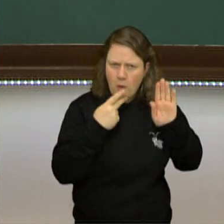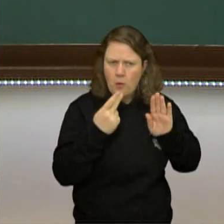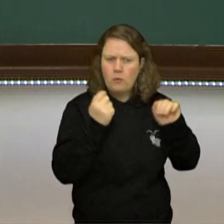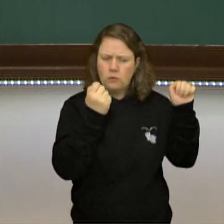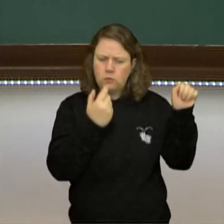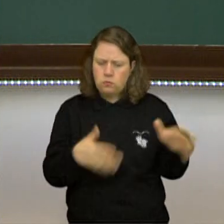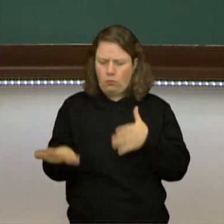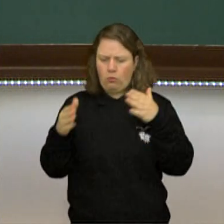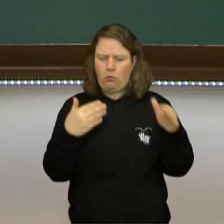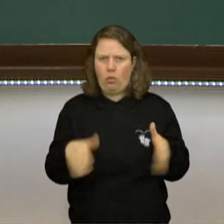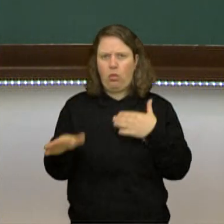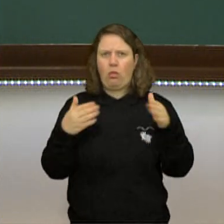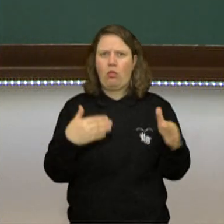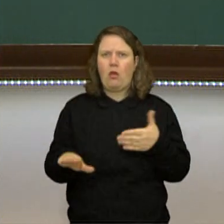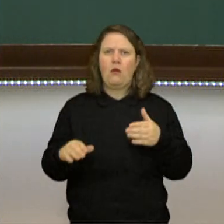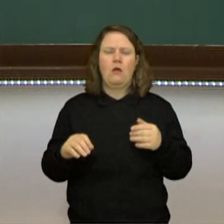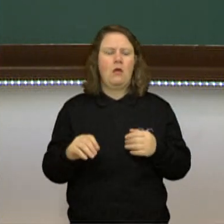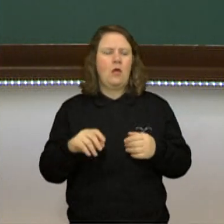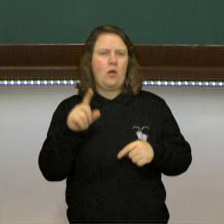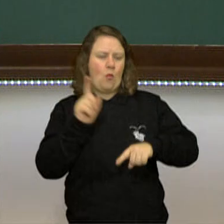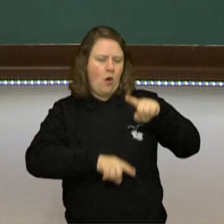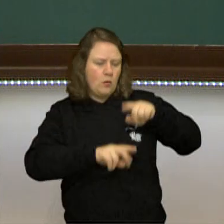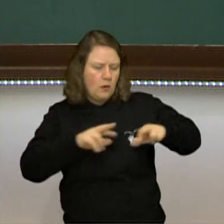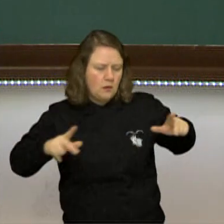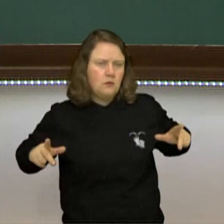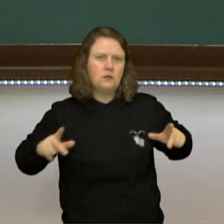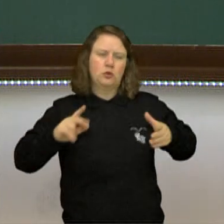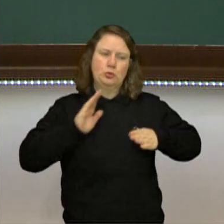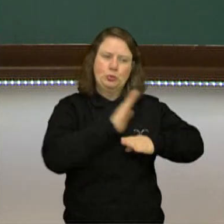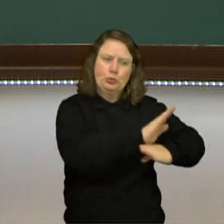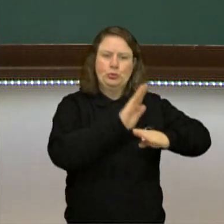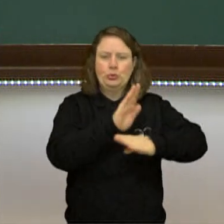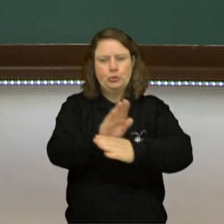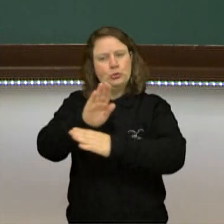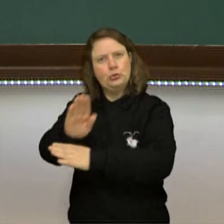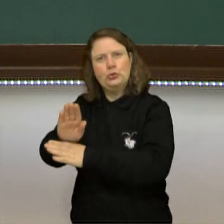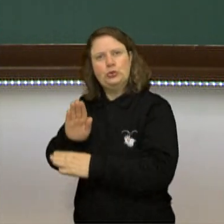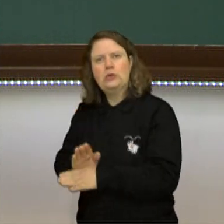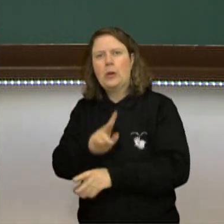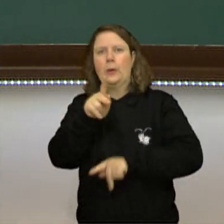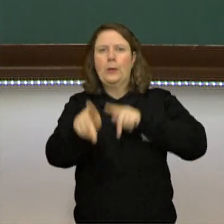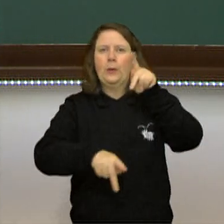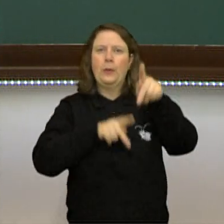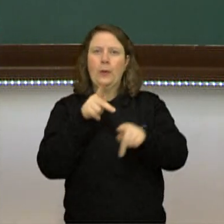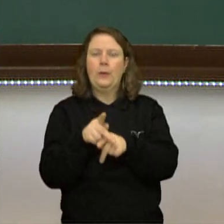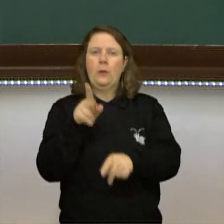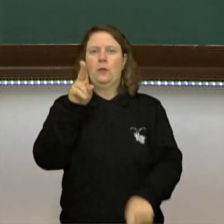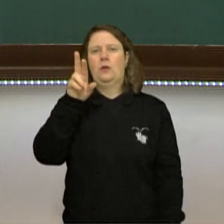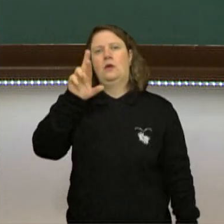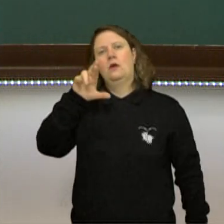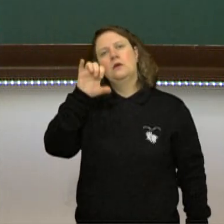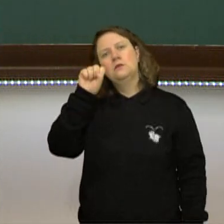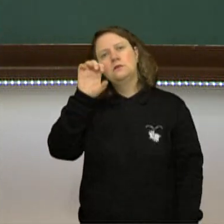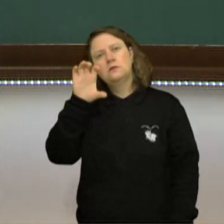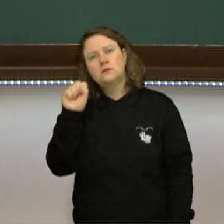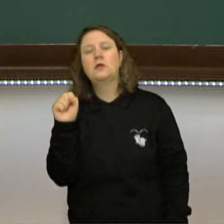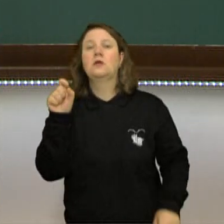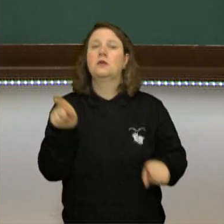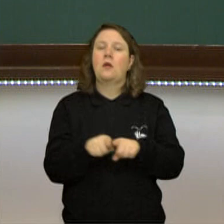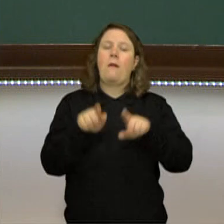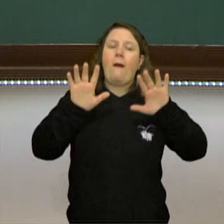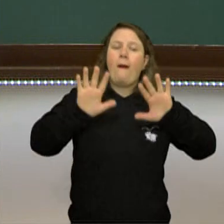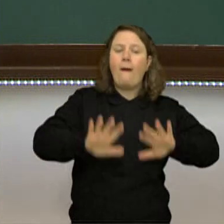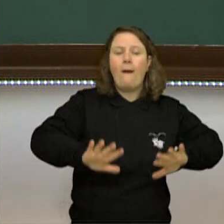bens de consumo, isso aí para melhorar o padrão de vida do povo soviético, e ele vai prometer o abrandamento